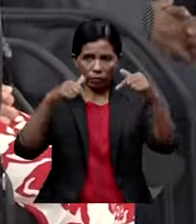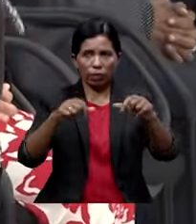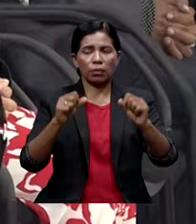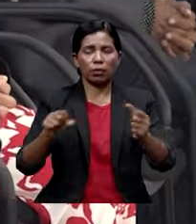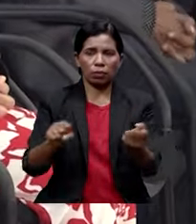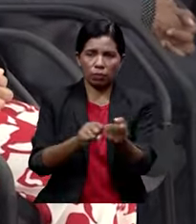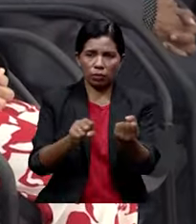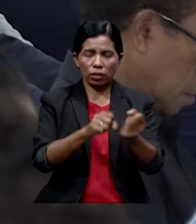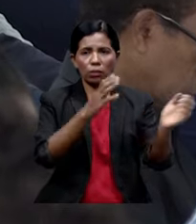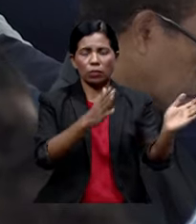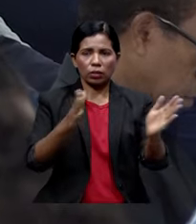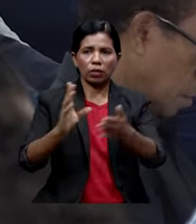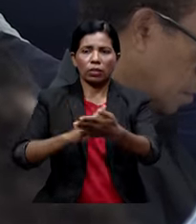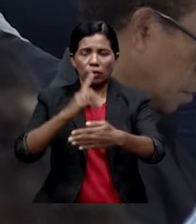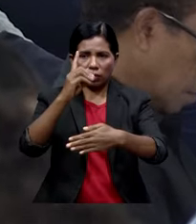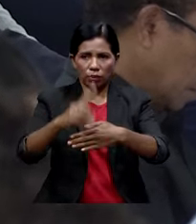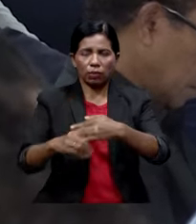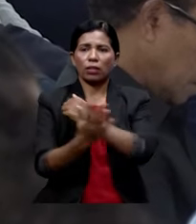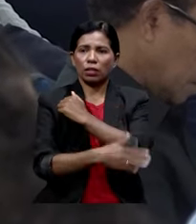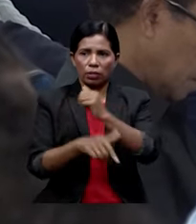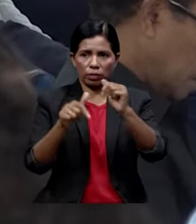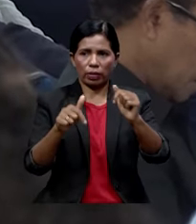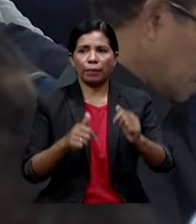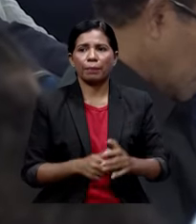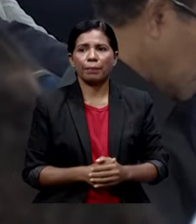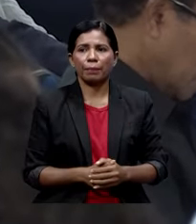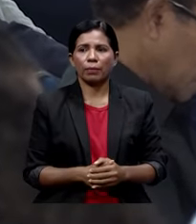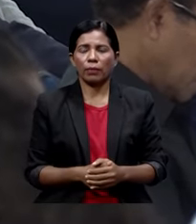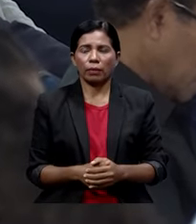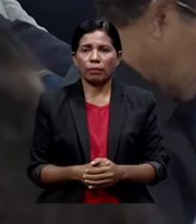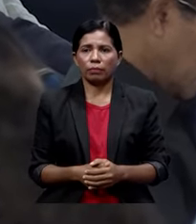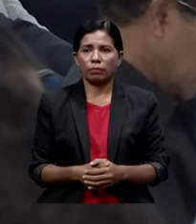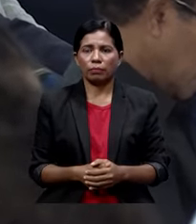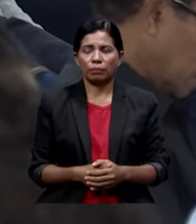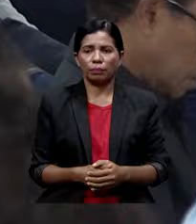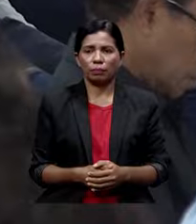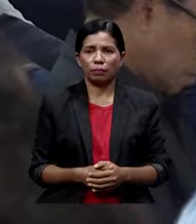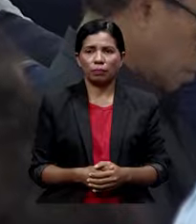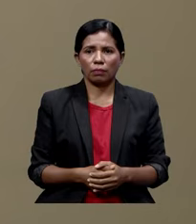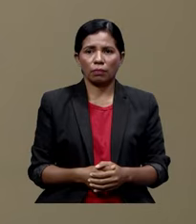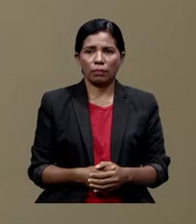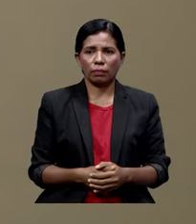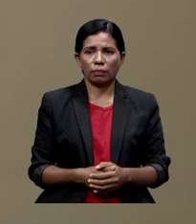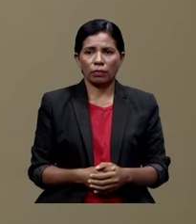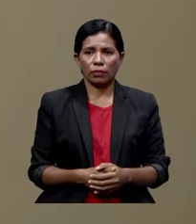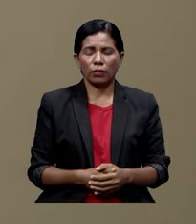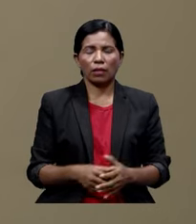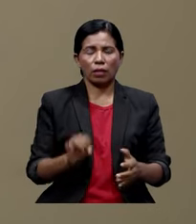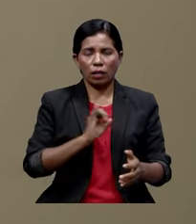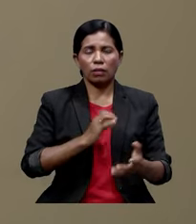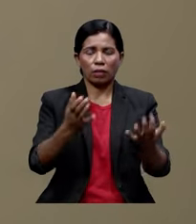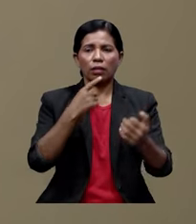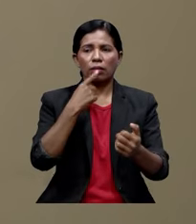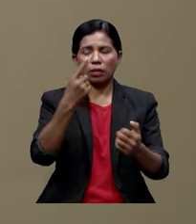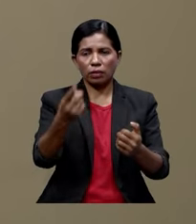contribui para o processo de desenvolvimento e relaram. Felicito-vos por terem provado que merecem